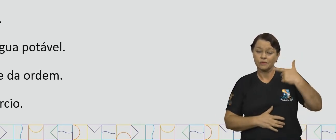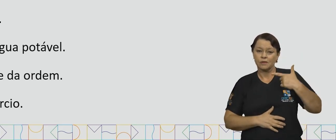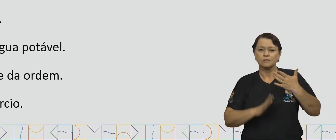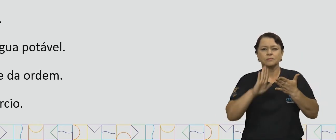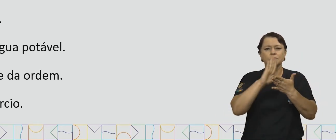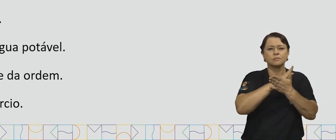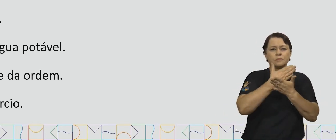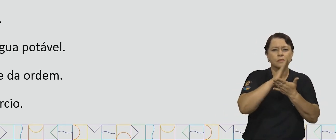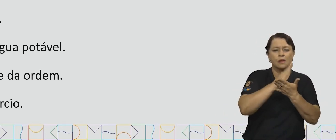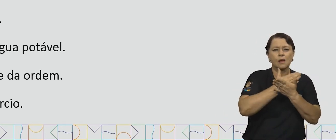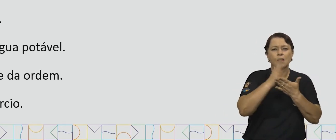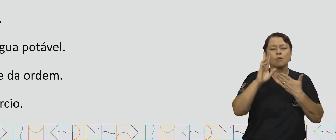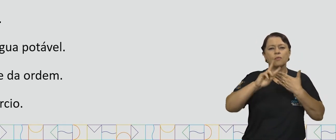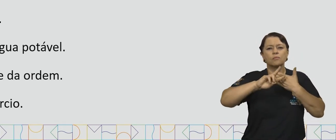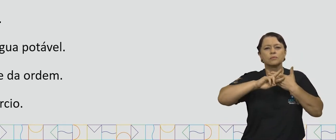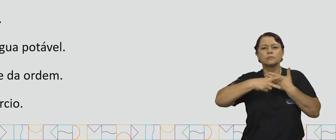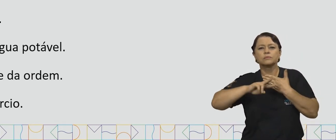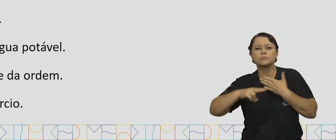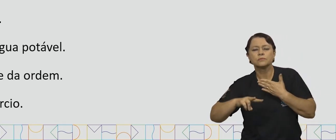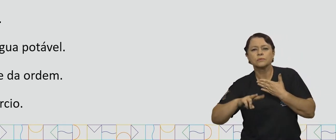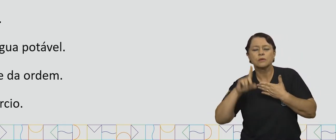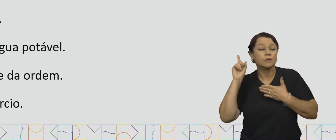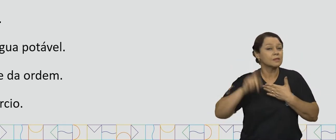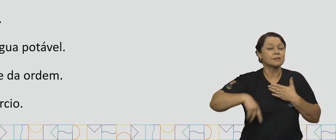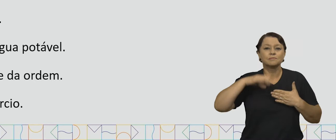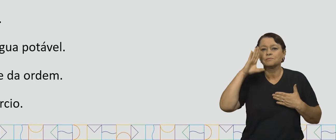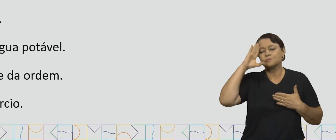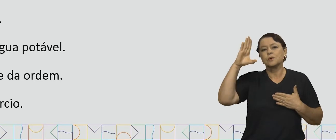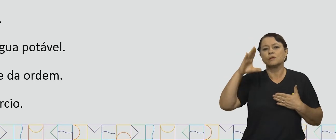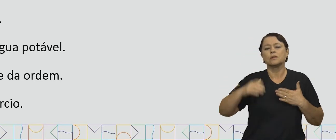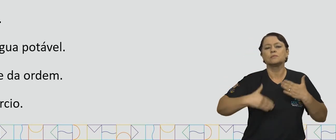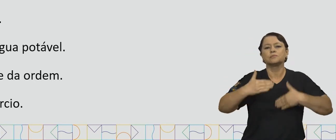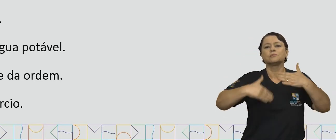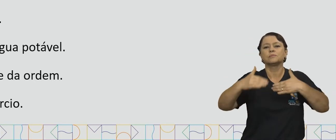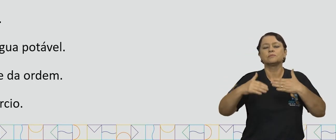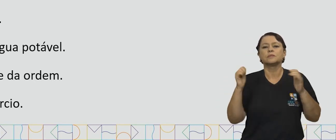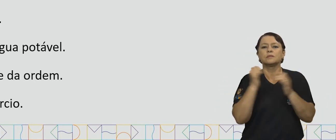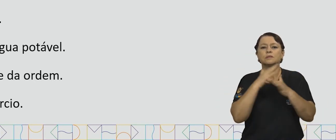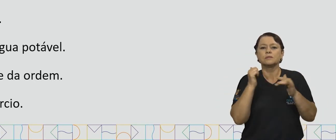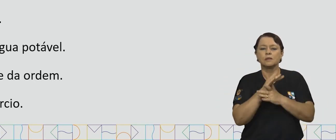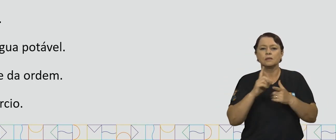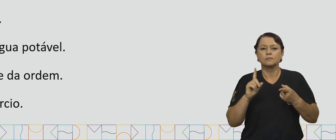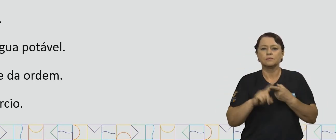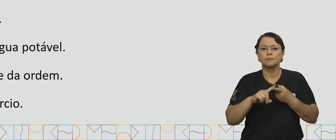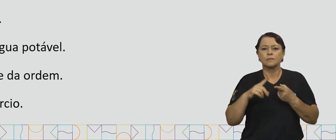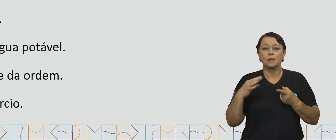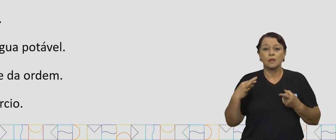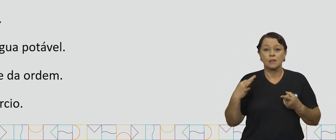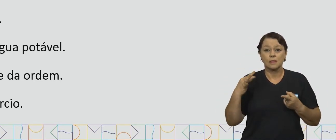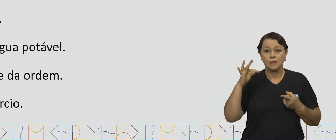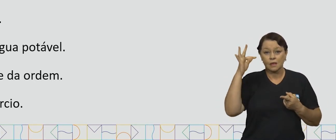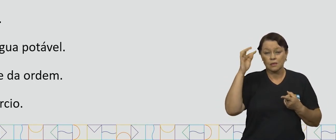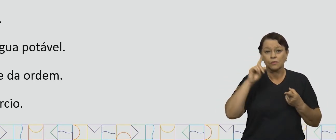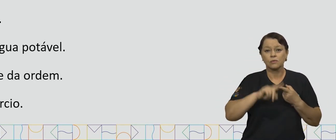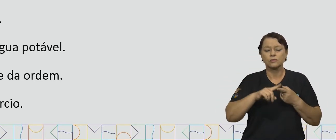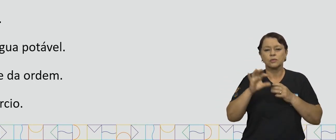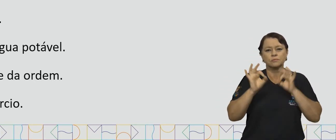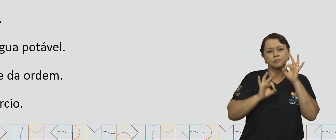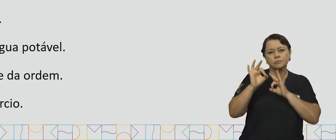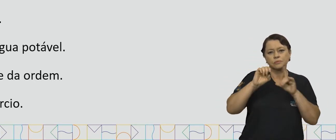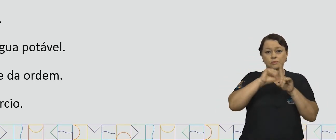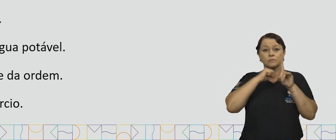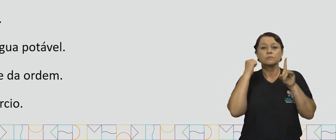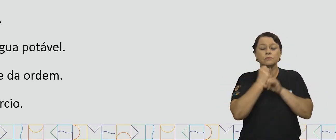alguns fatores essenciais para o desenvolvimento das cidades: tecnologia, organização social e